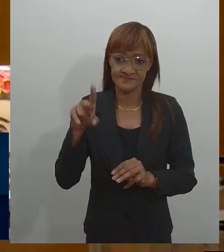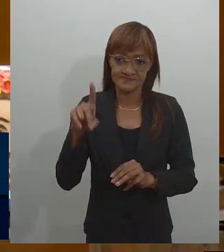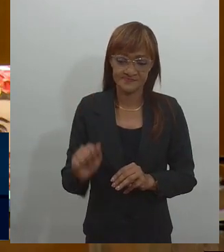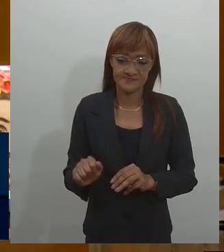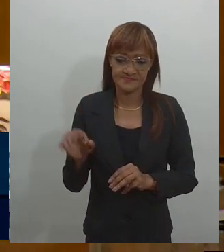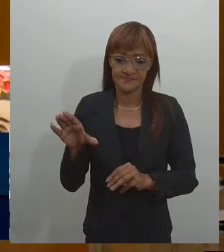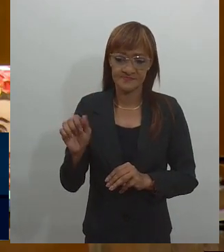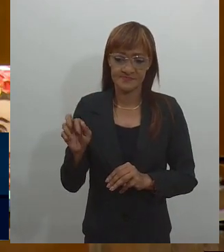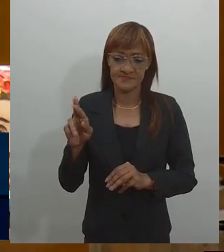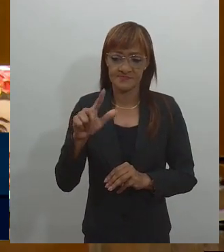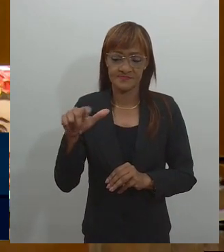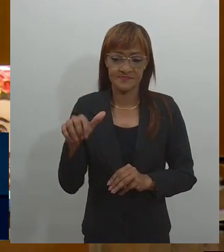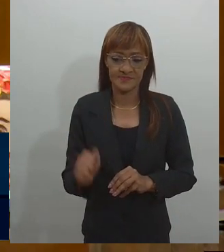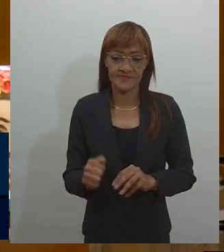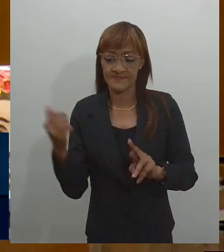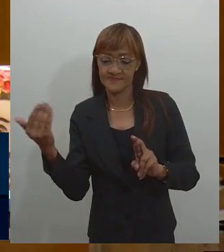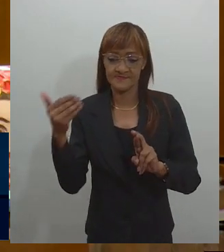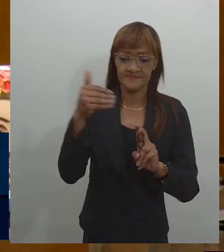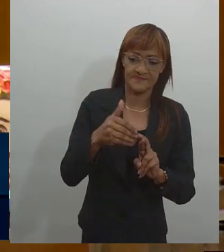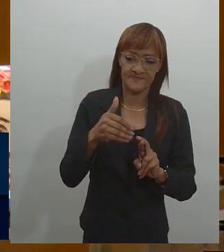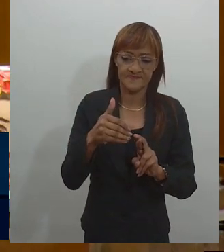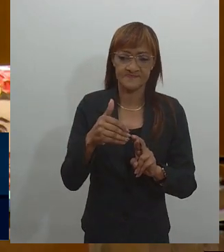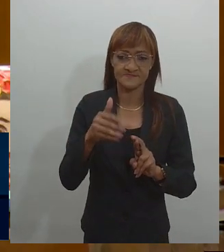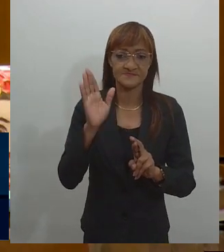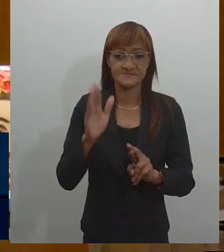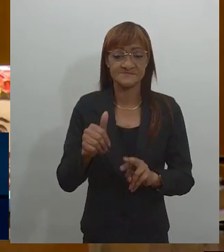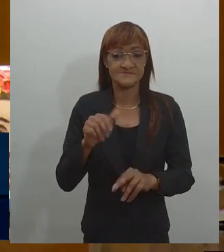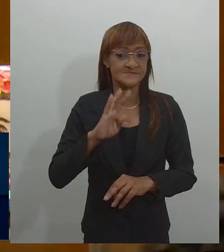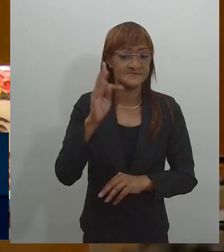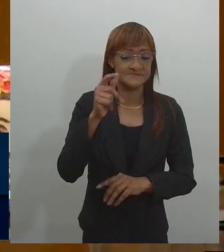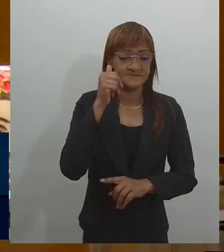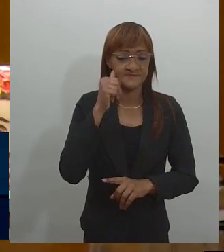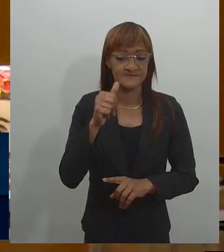resistência feminista, não só das Américas, mas no mundo